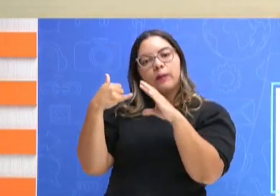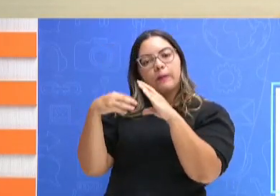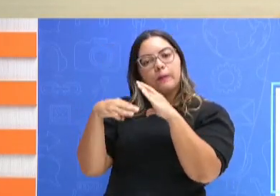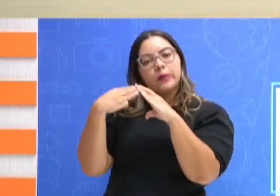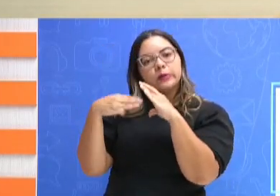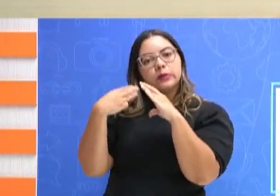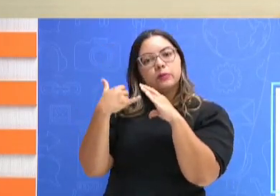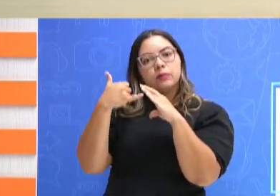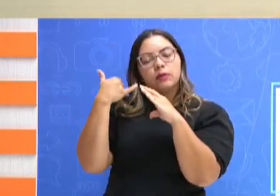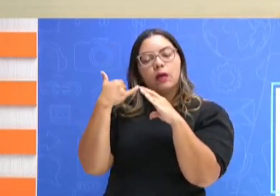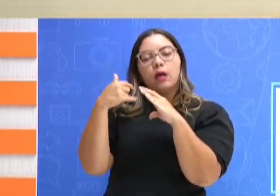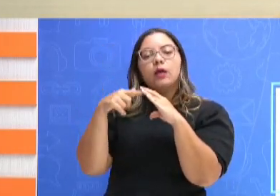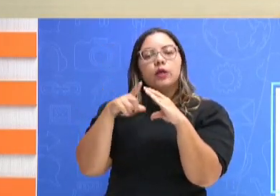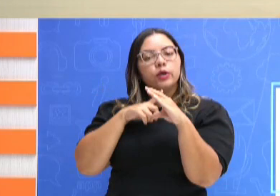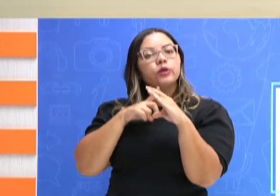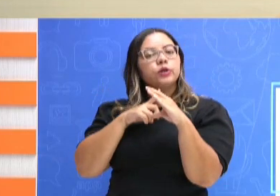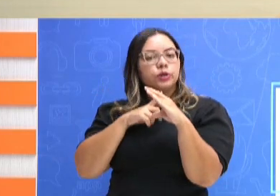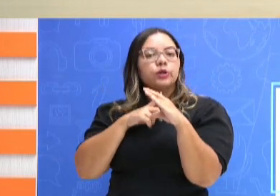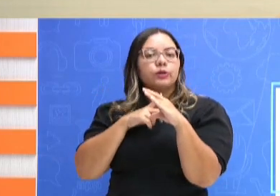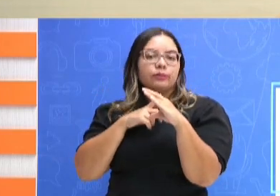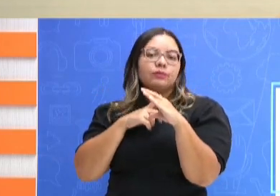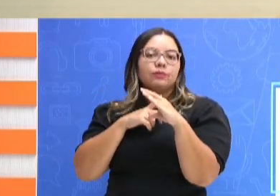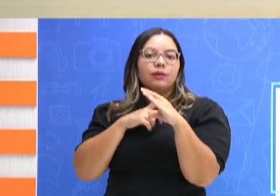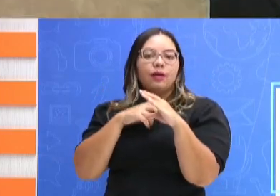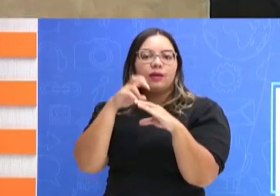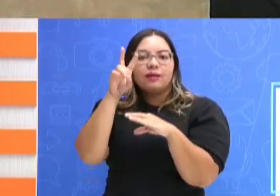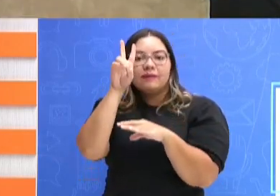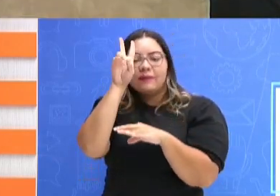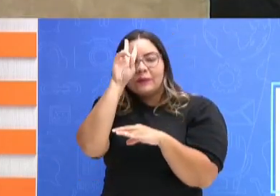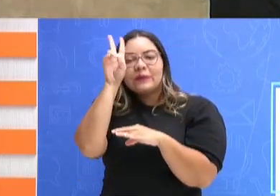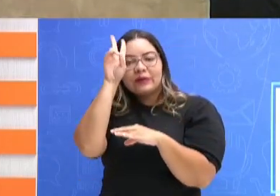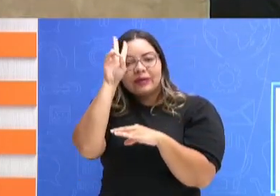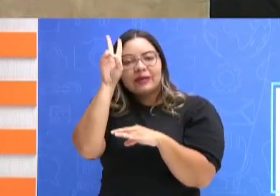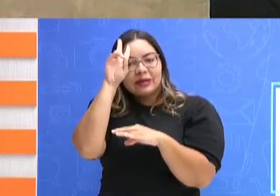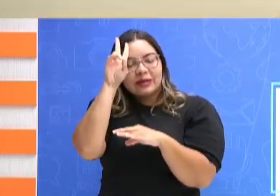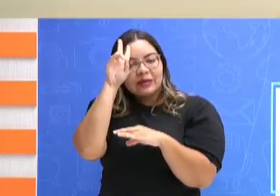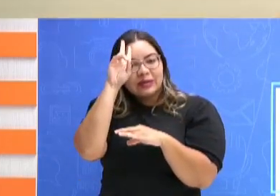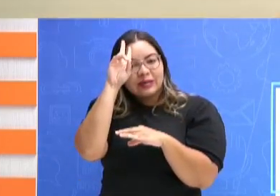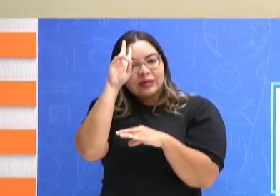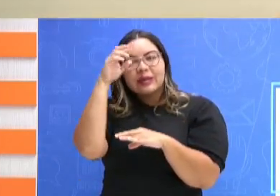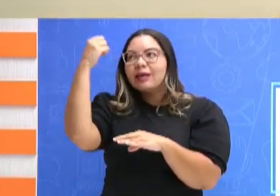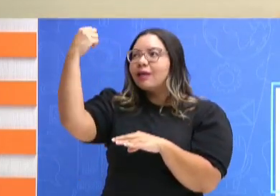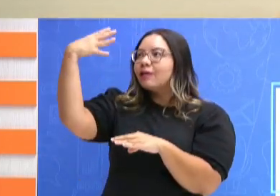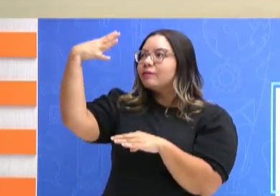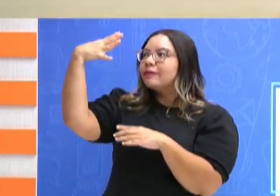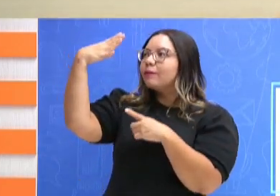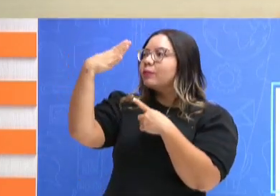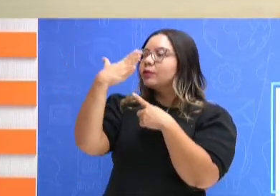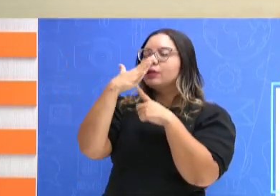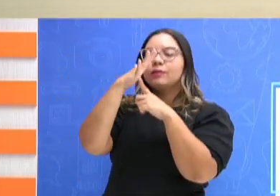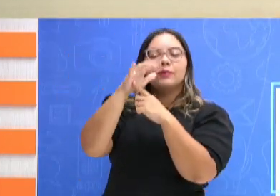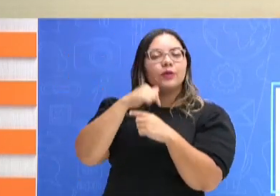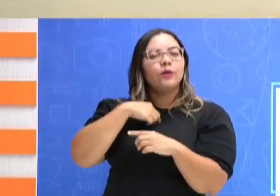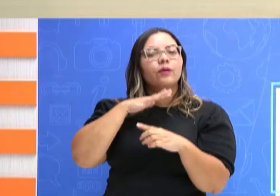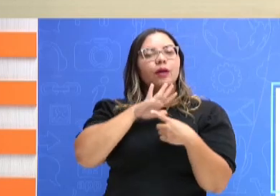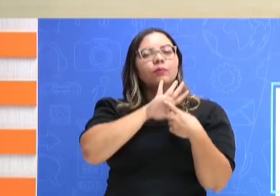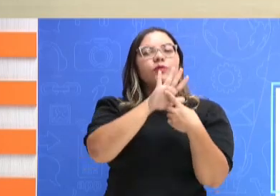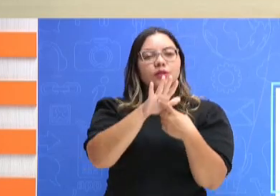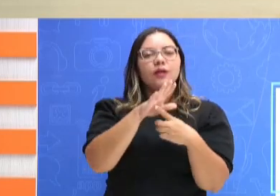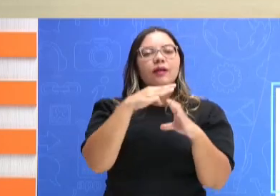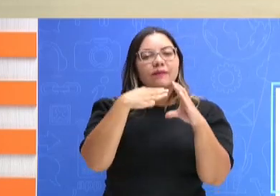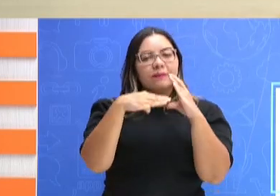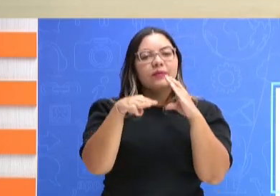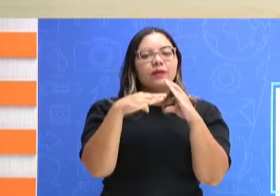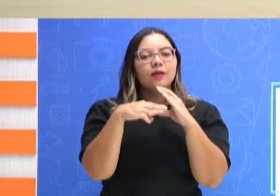nessa mensagem, que eu teria condições de que na segunda-feira a luz ia aparecer para mim e eu daria essa notícia.